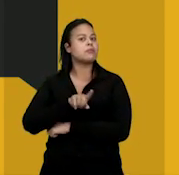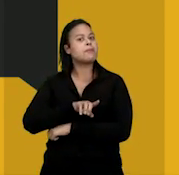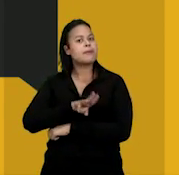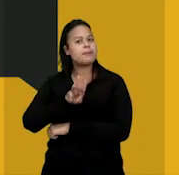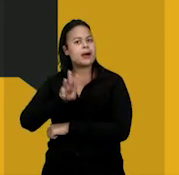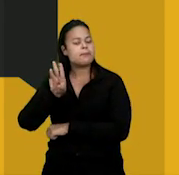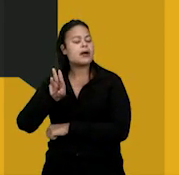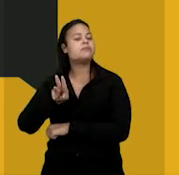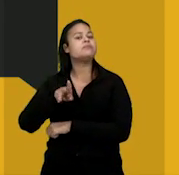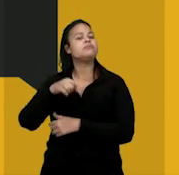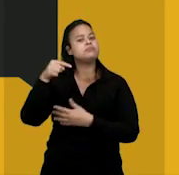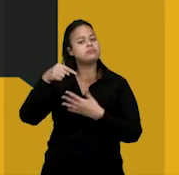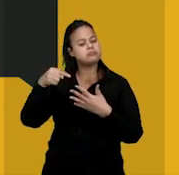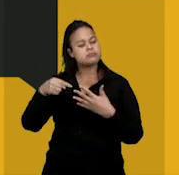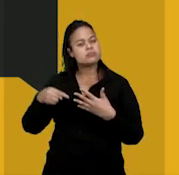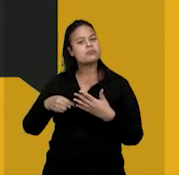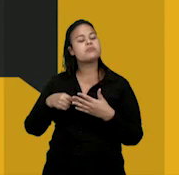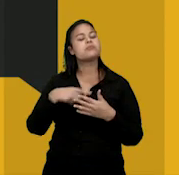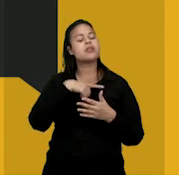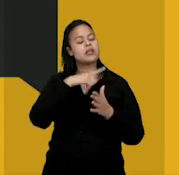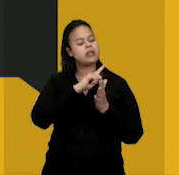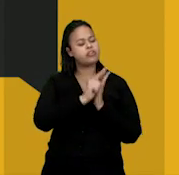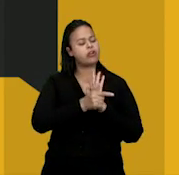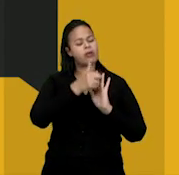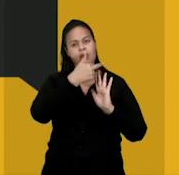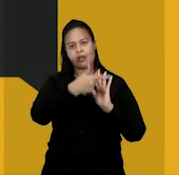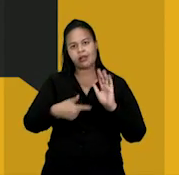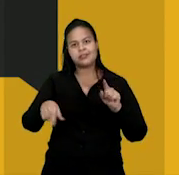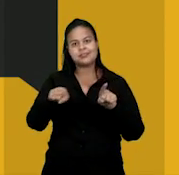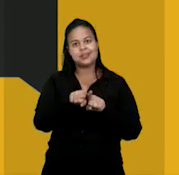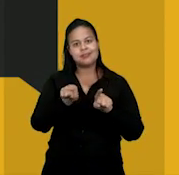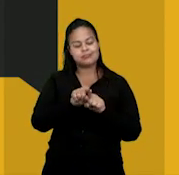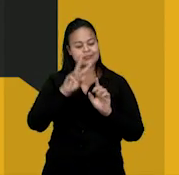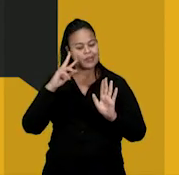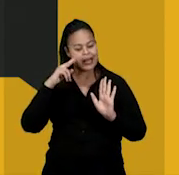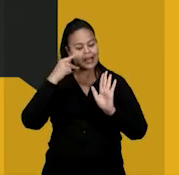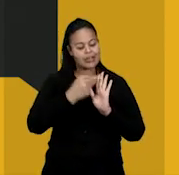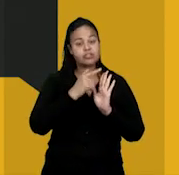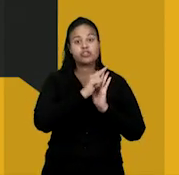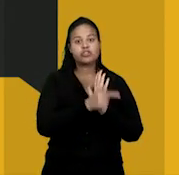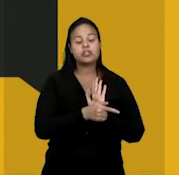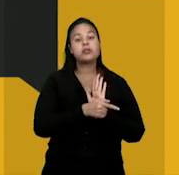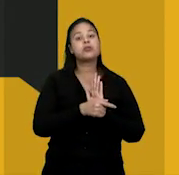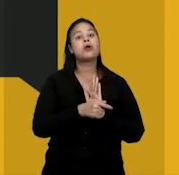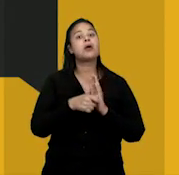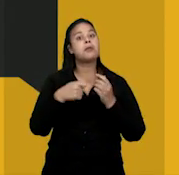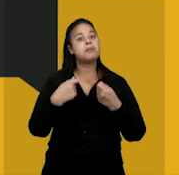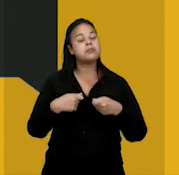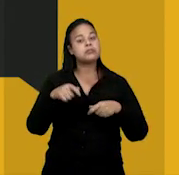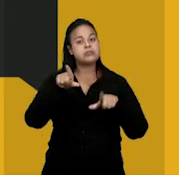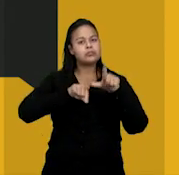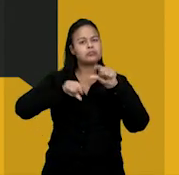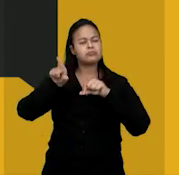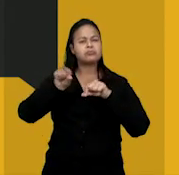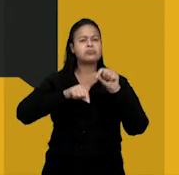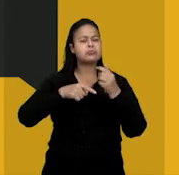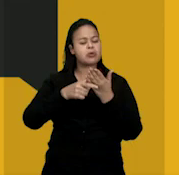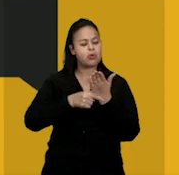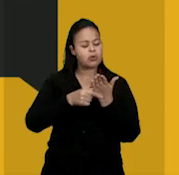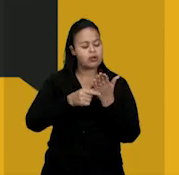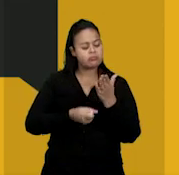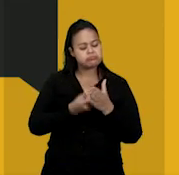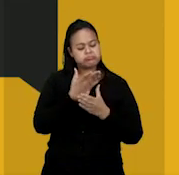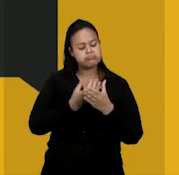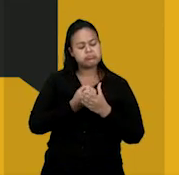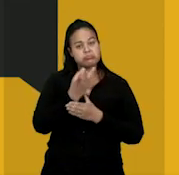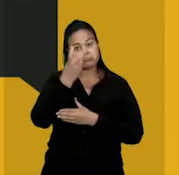Tem outros aspectos também e outros gêneros também. Reconhecendo-os como gêneros que apoiam a escolha do livro ou produção